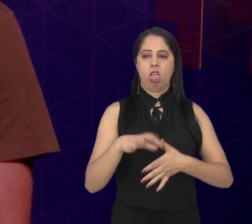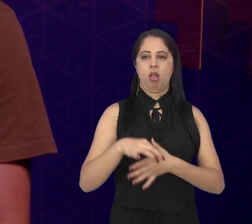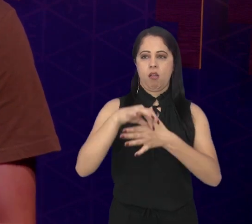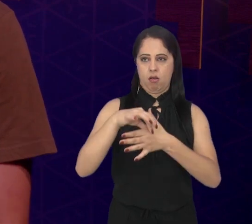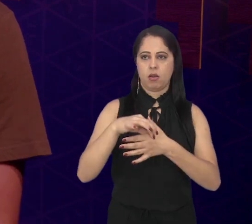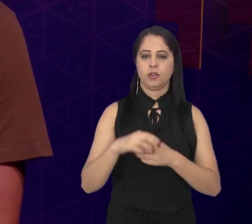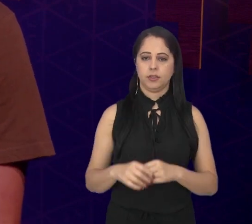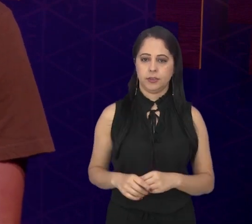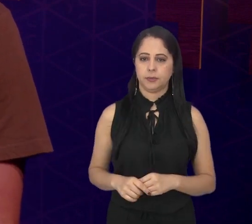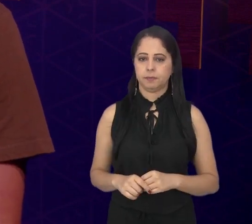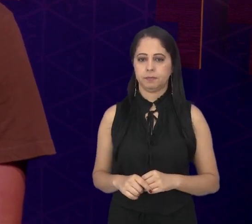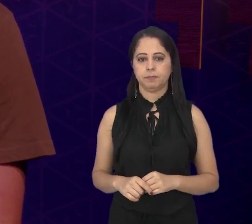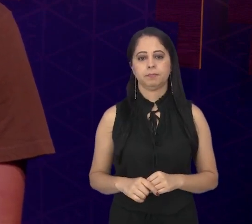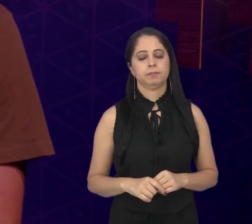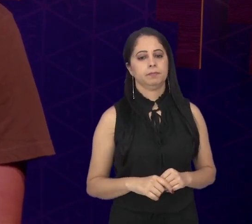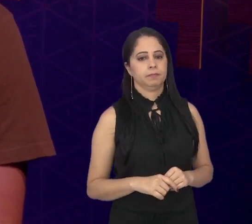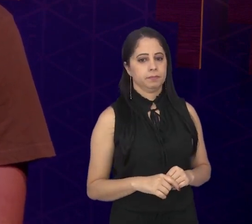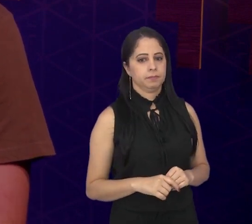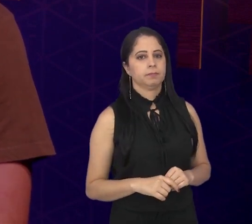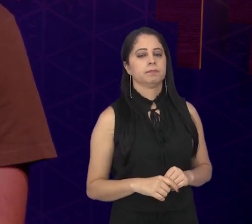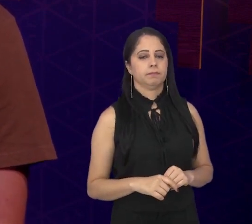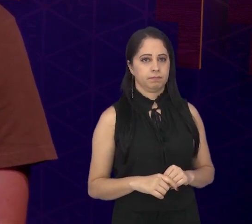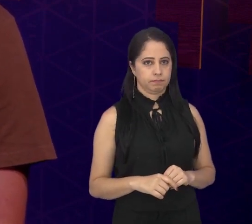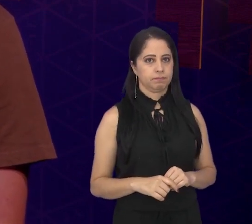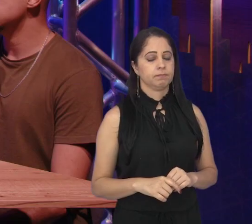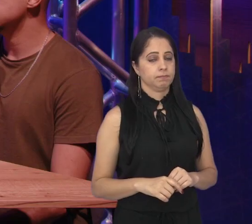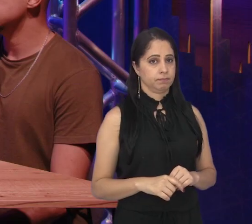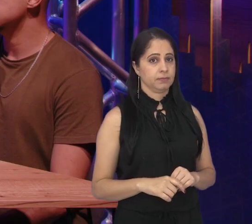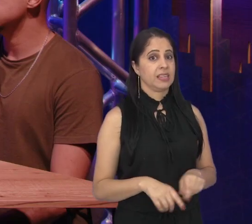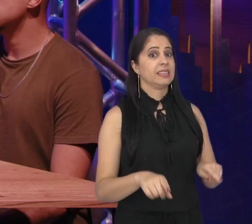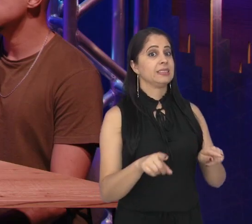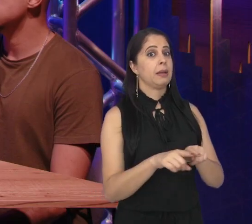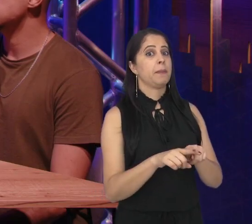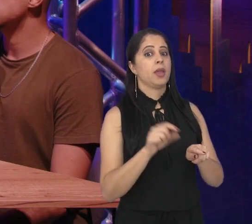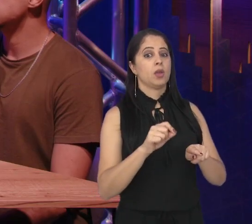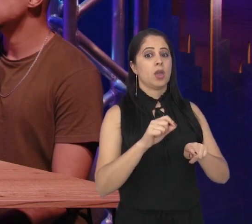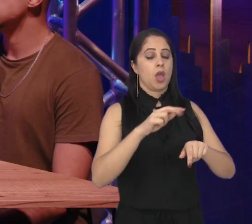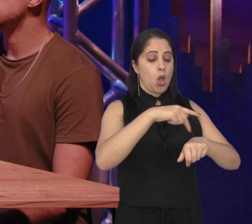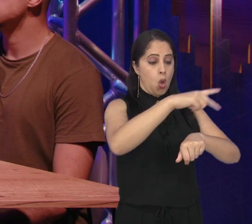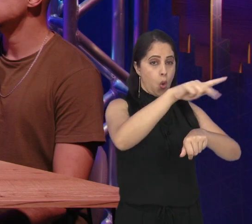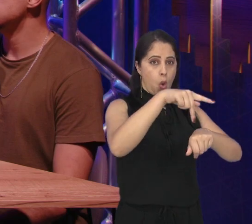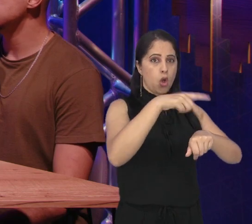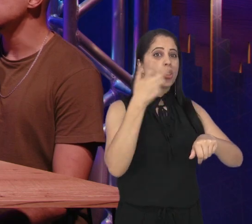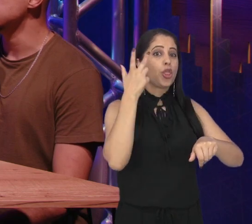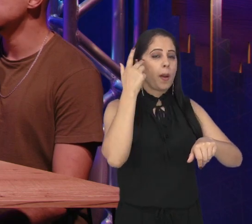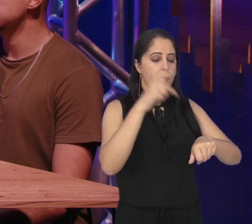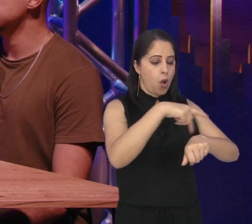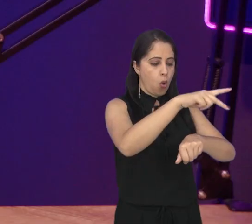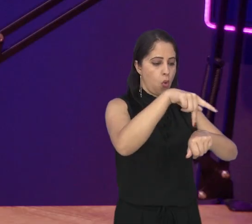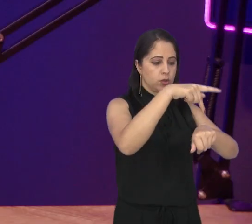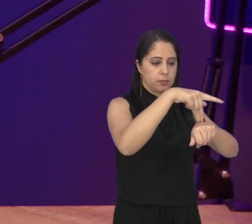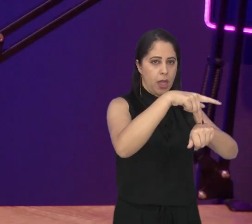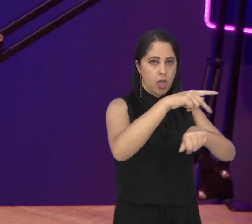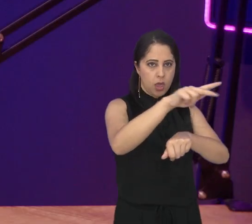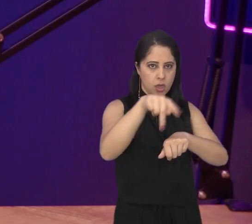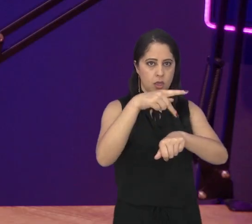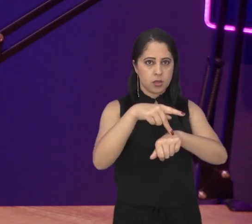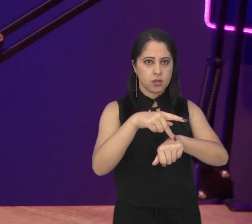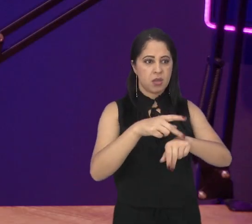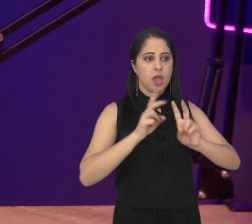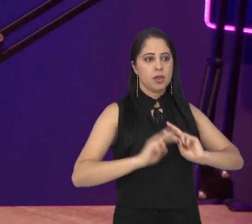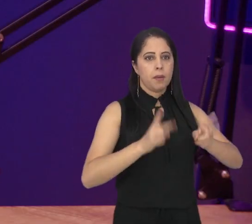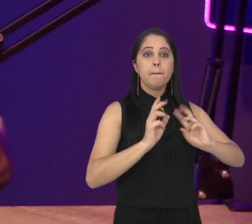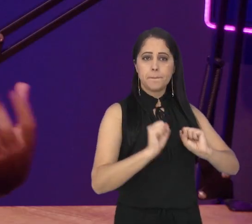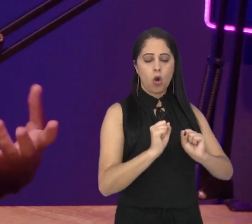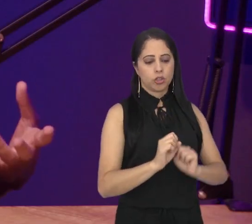sua força para os outros países. E eu acho legal a gente falar também que os países, eles oscilam